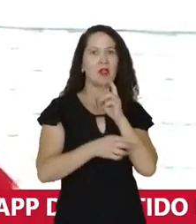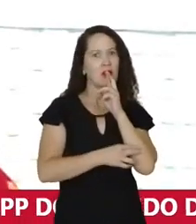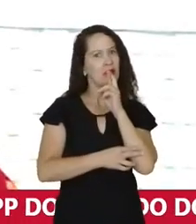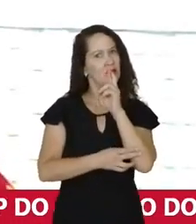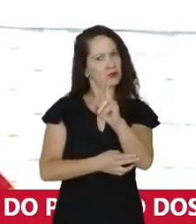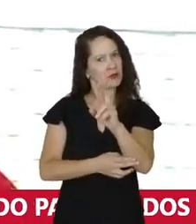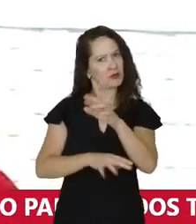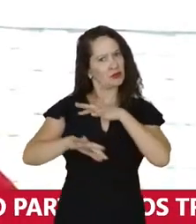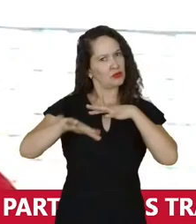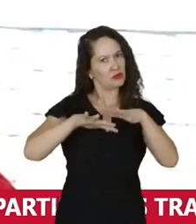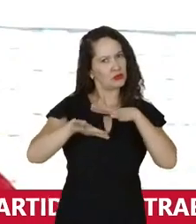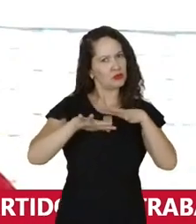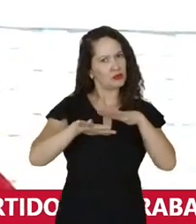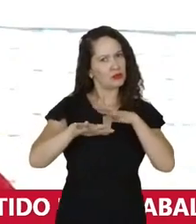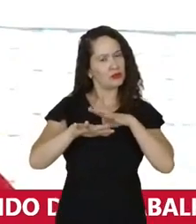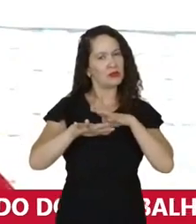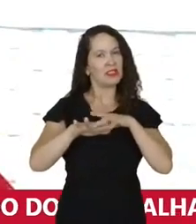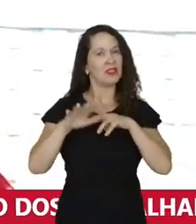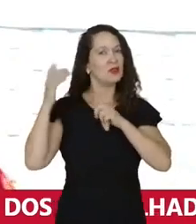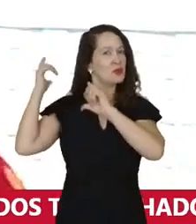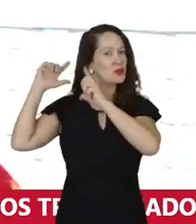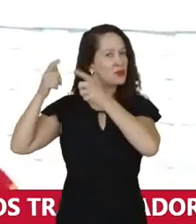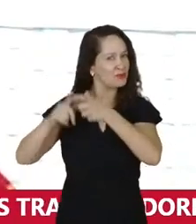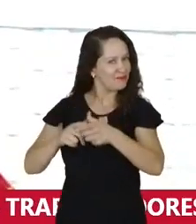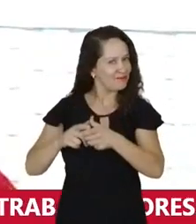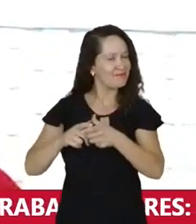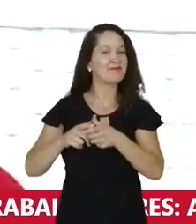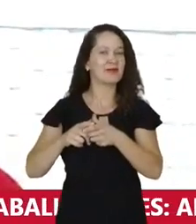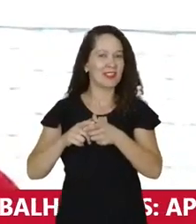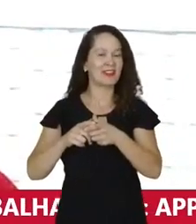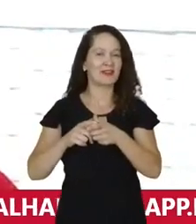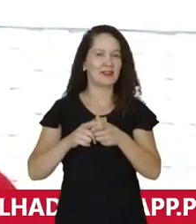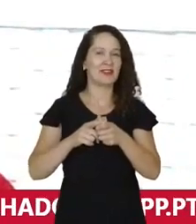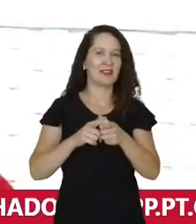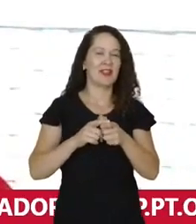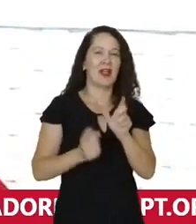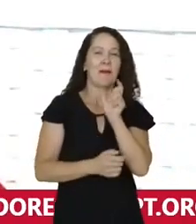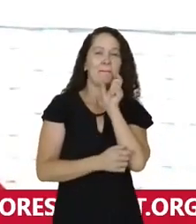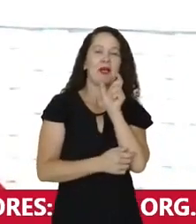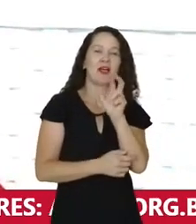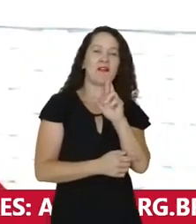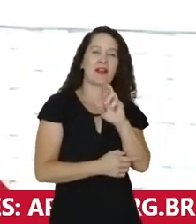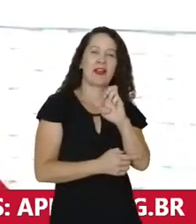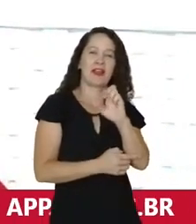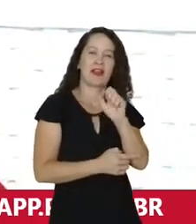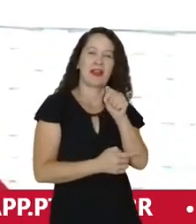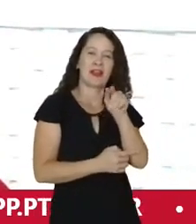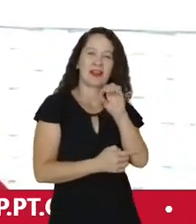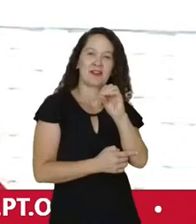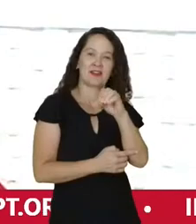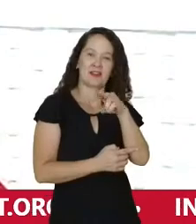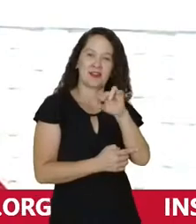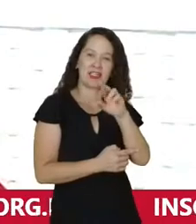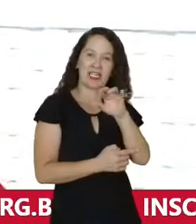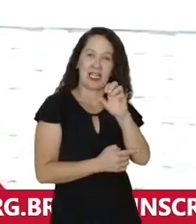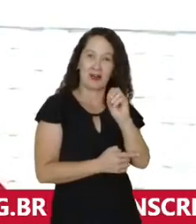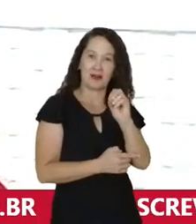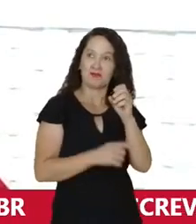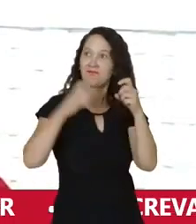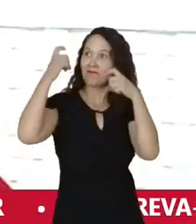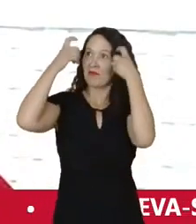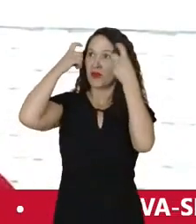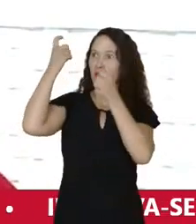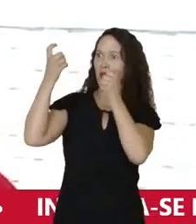resposta dos movimentos reacionários, que obviamente ficam perturbados com essa possibilidade de ver mais mulheres na